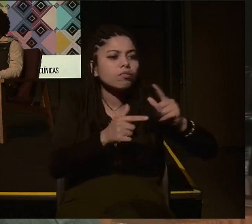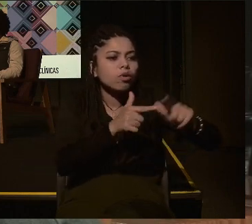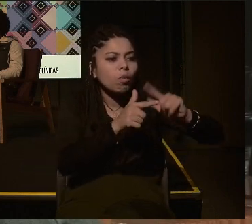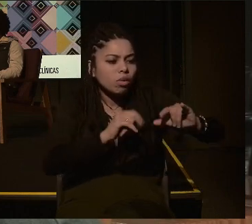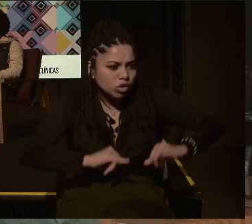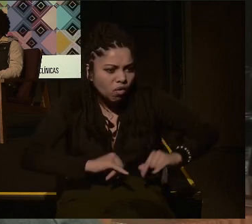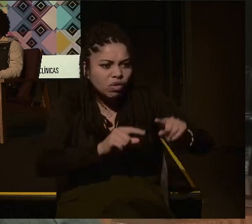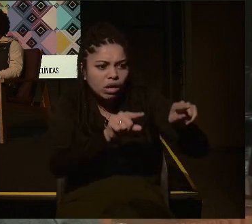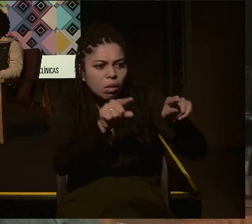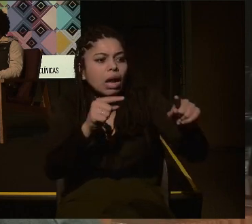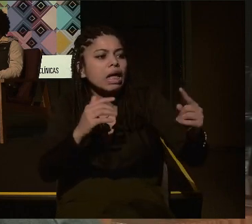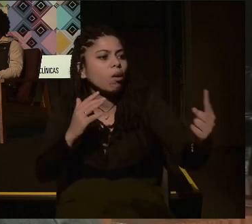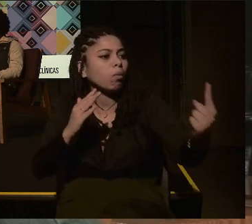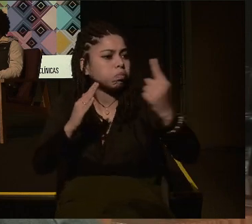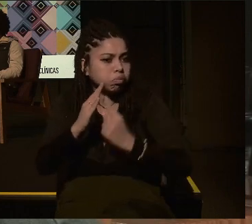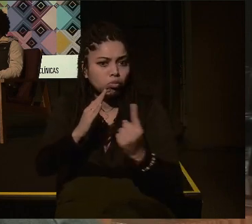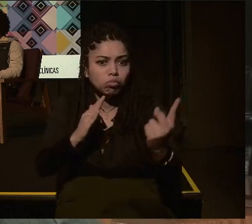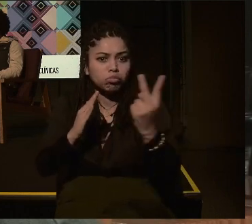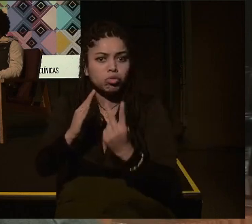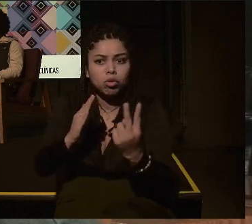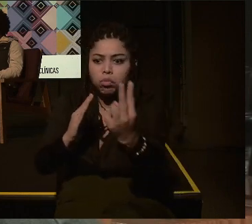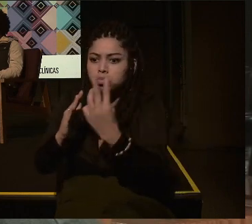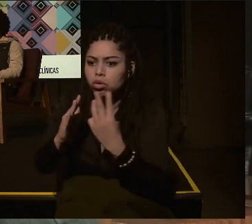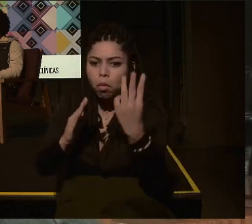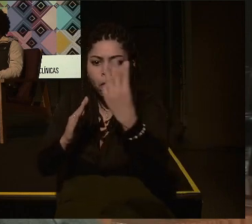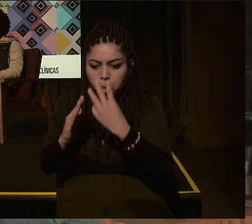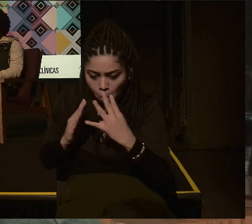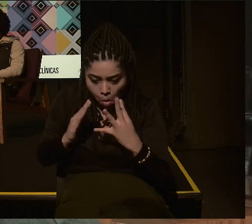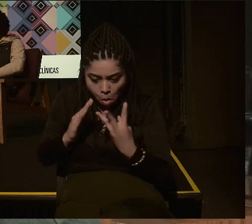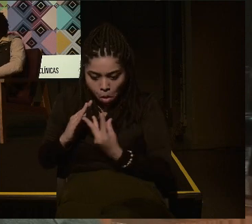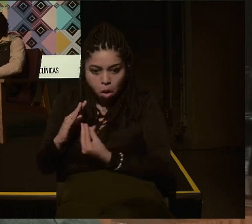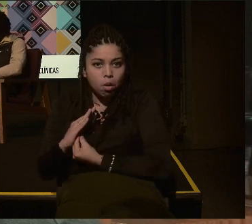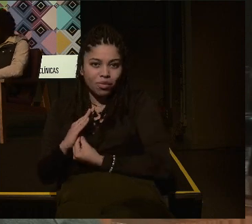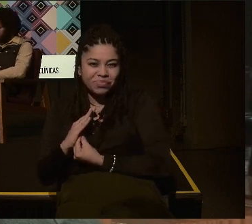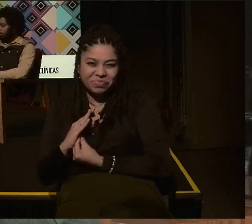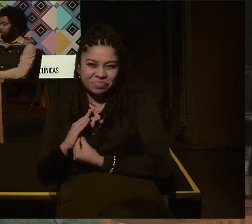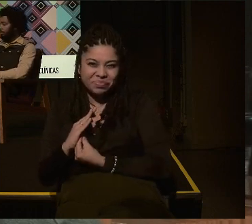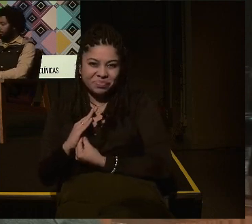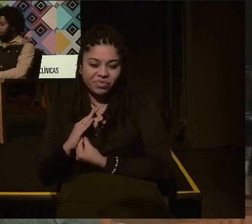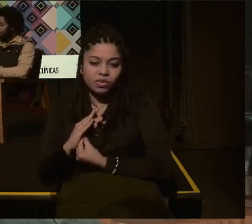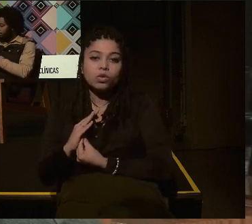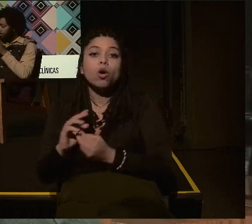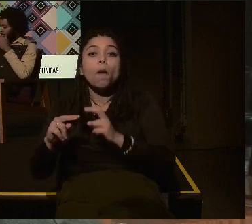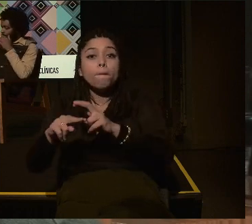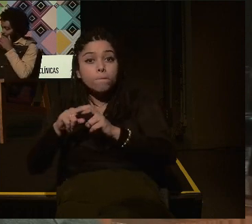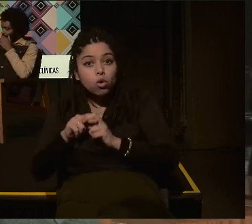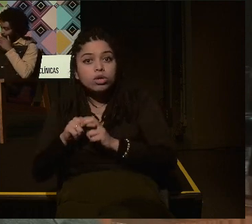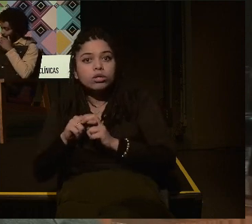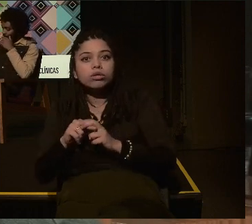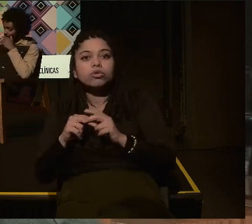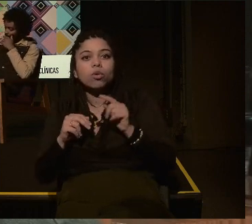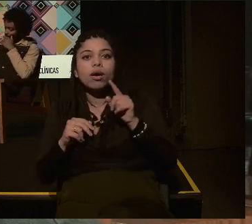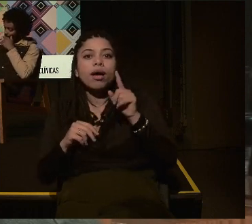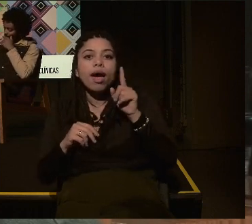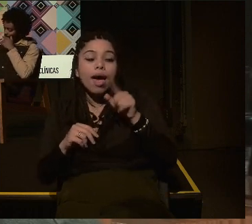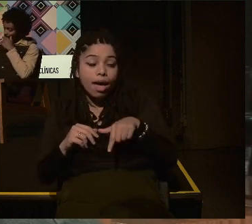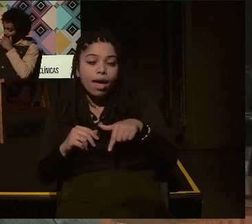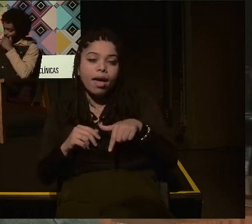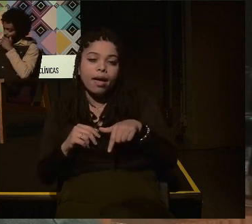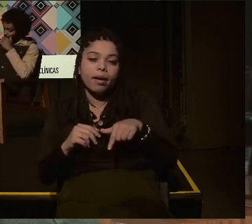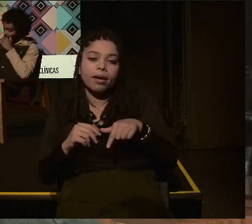E por isso que ela serve para a manicolonialidade, para a